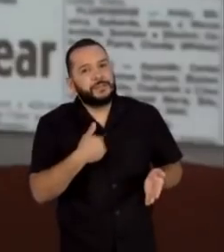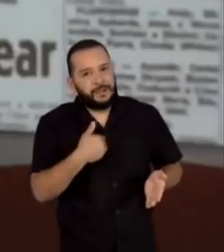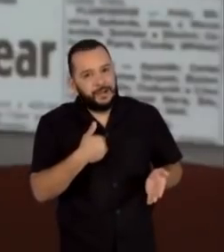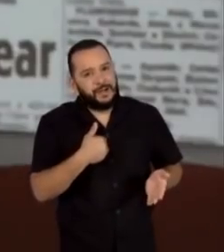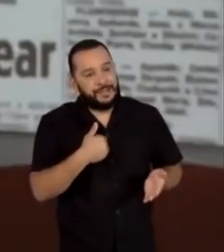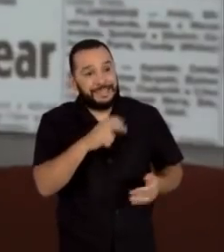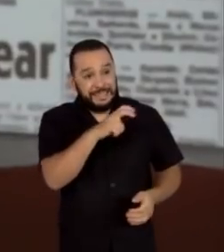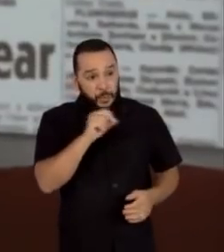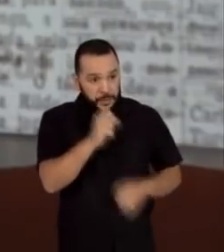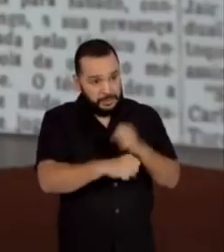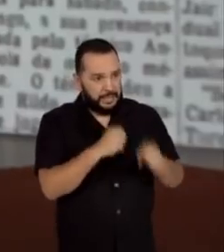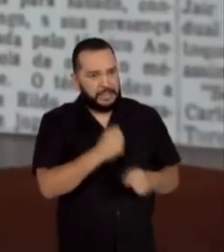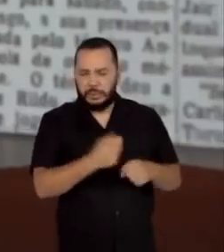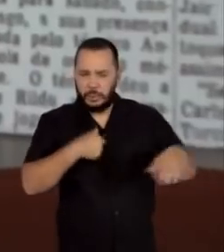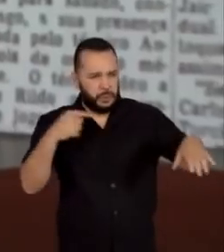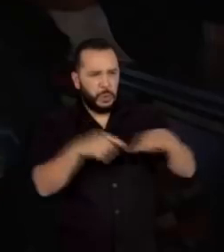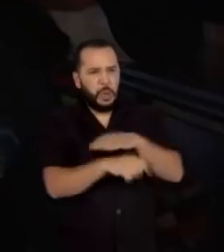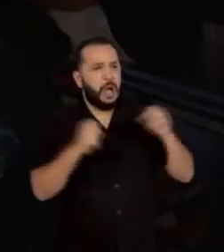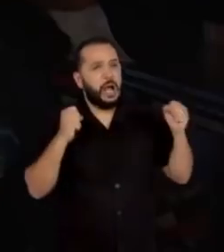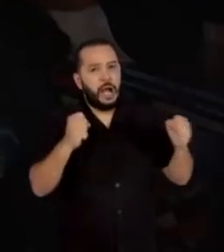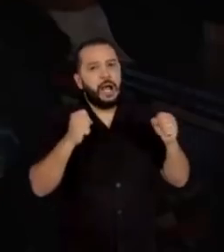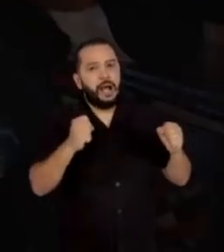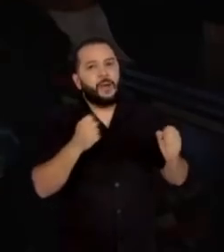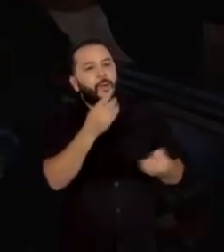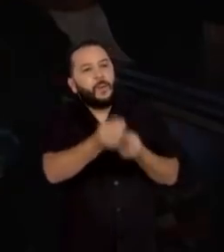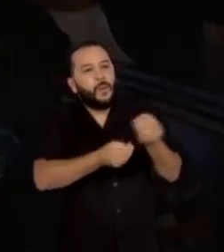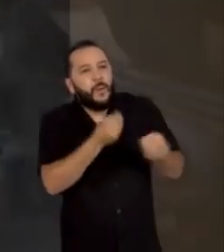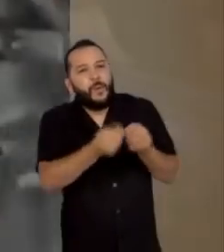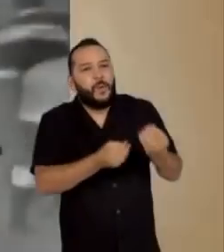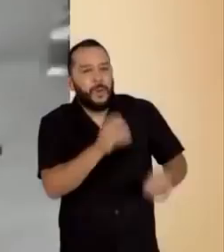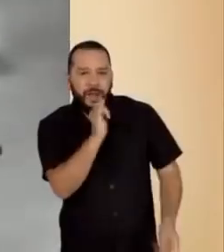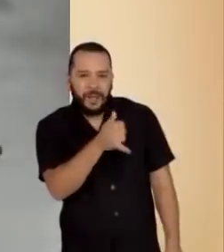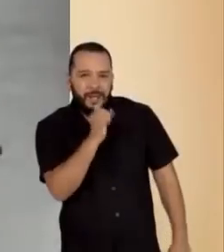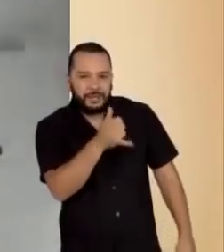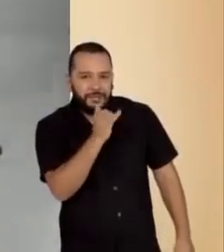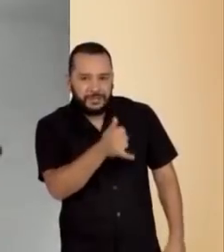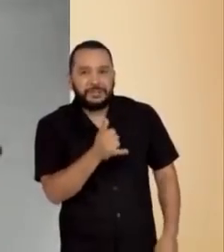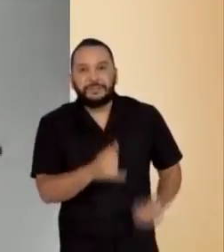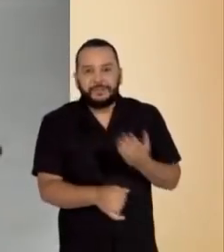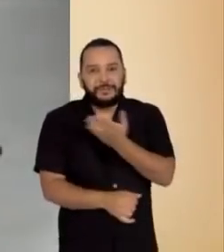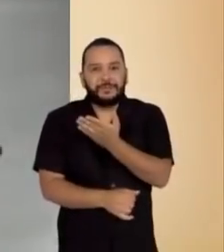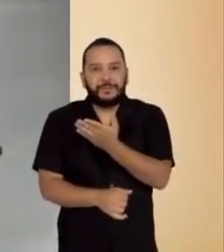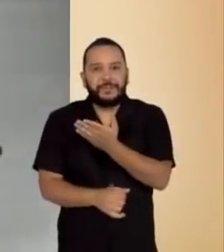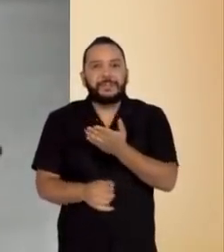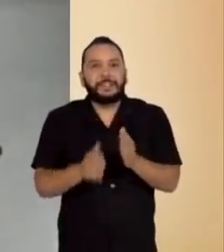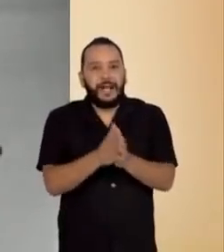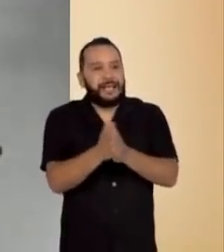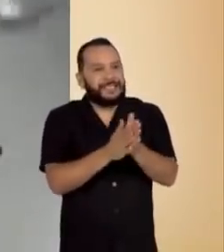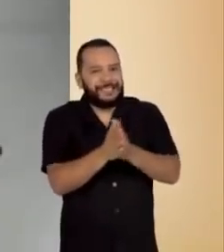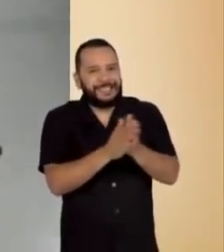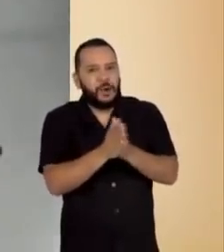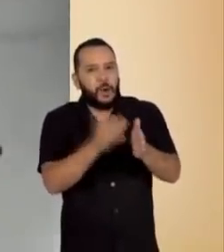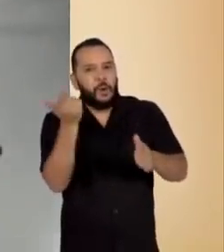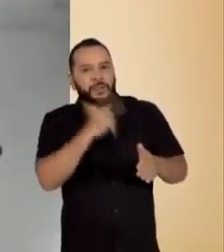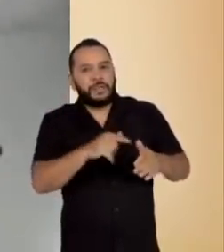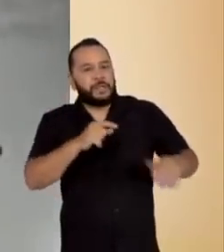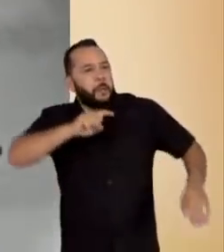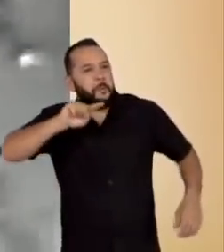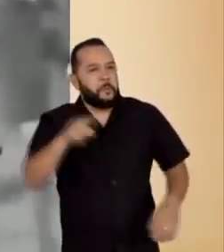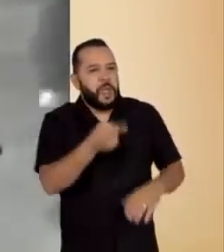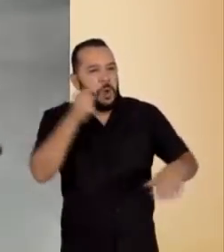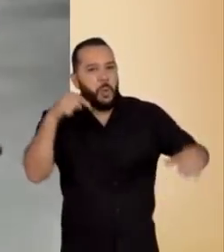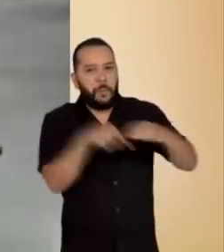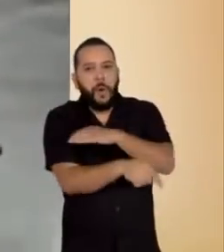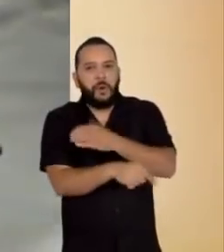efeméride, 50 anos desse gol, recuperando a narrativa nacional em torno dessa expectativa de chegar ao milésimo gol.